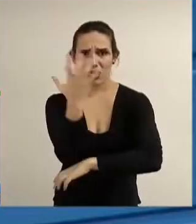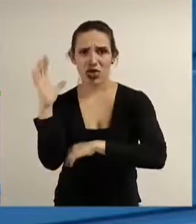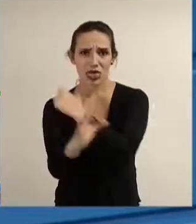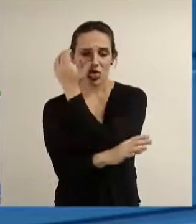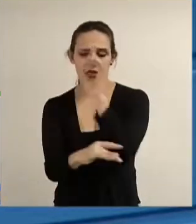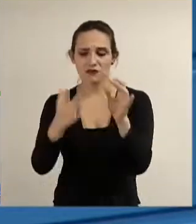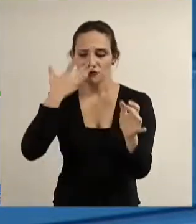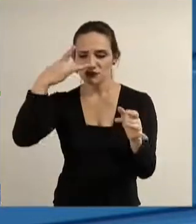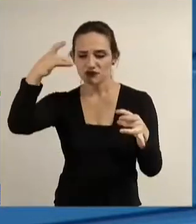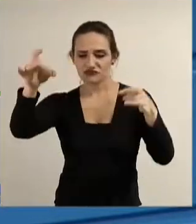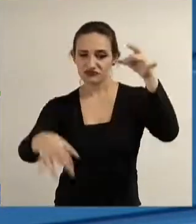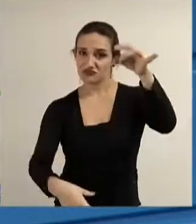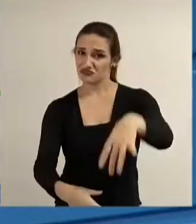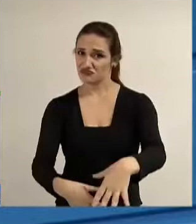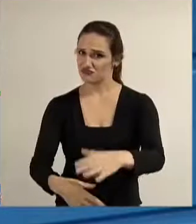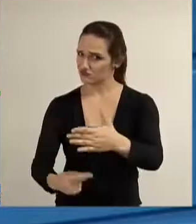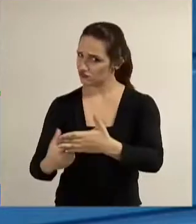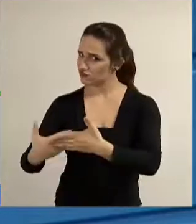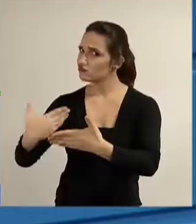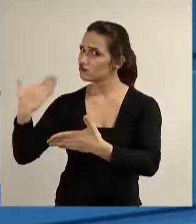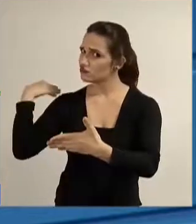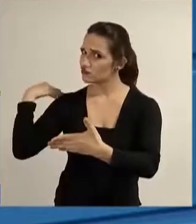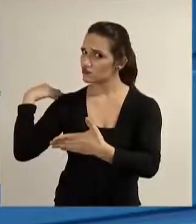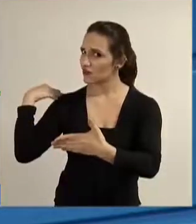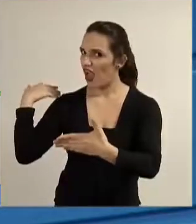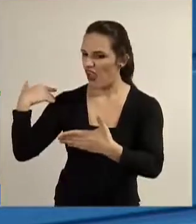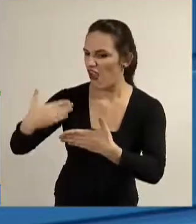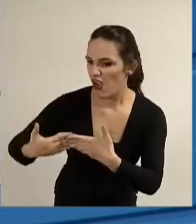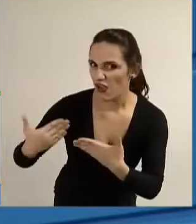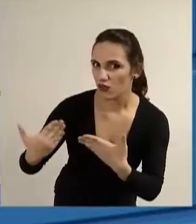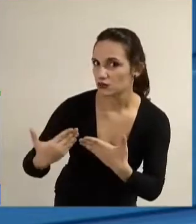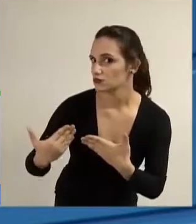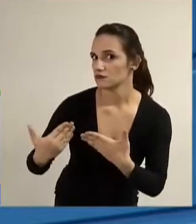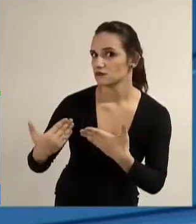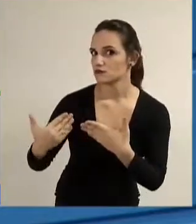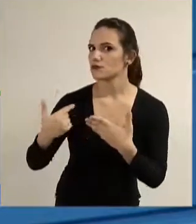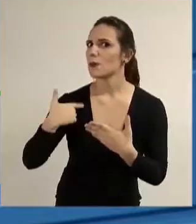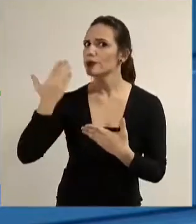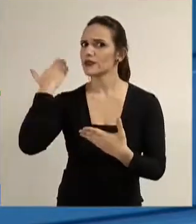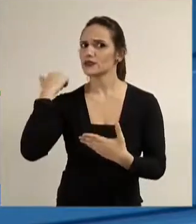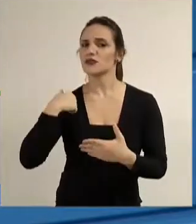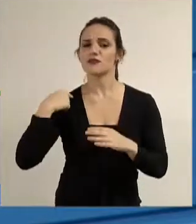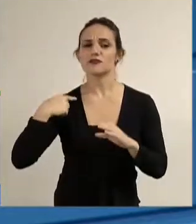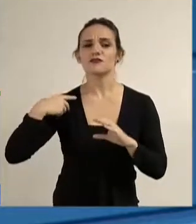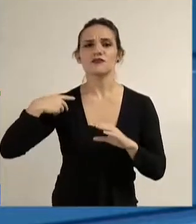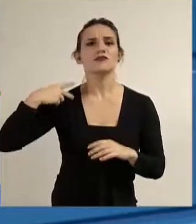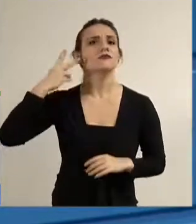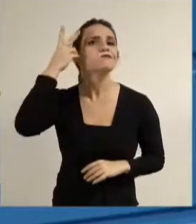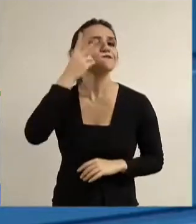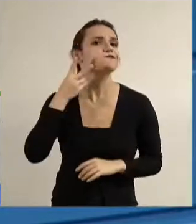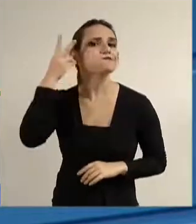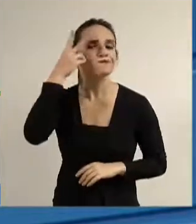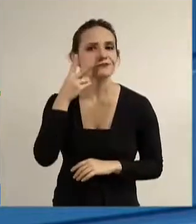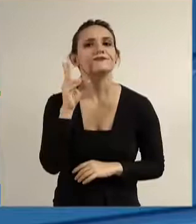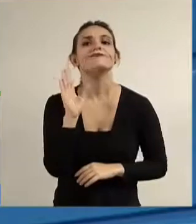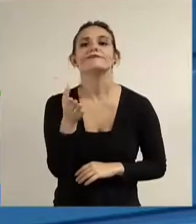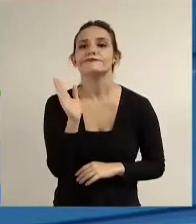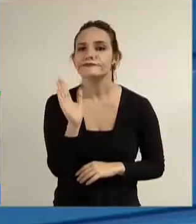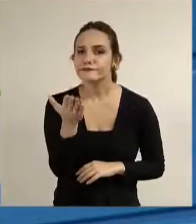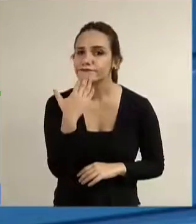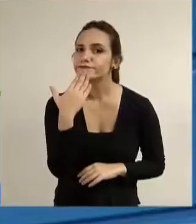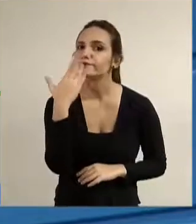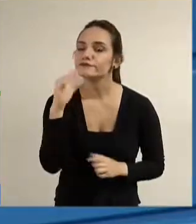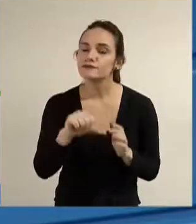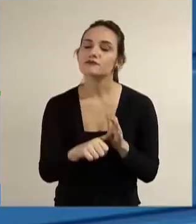Já faz algum tempo, não é de hoje. Quando exerci o mandato de vereador, fiz essa